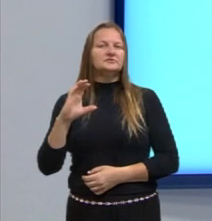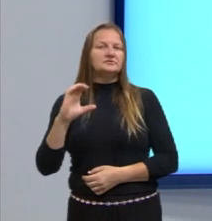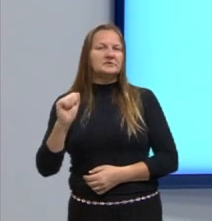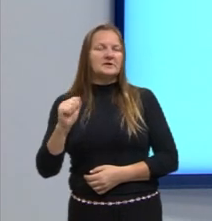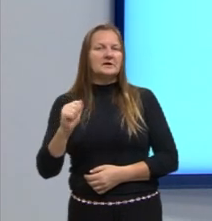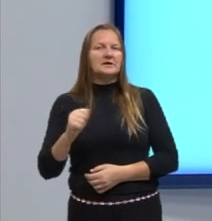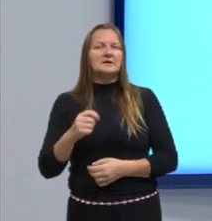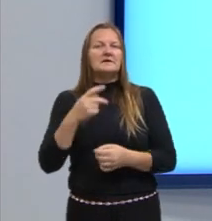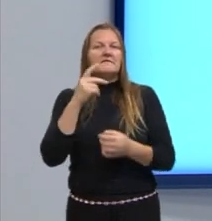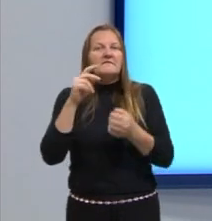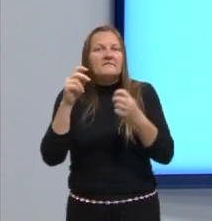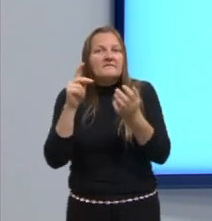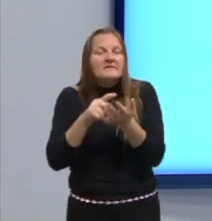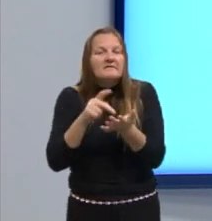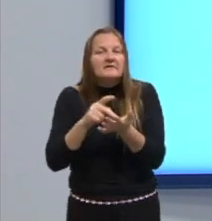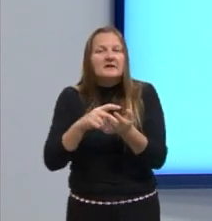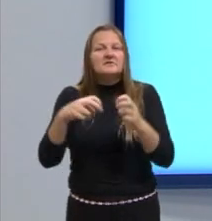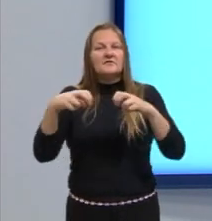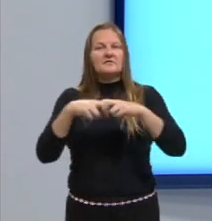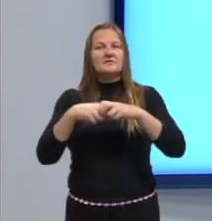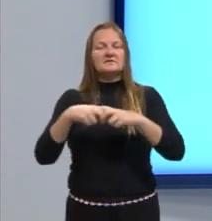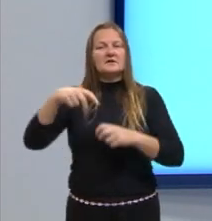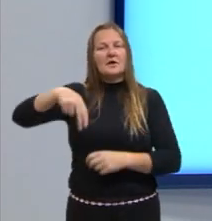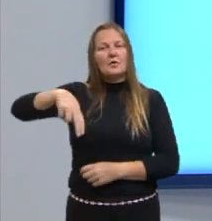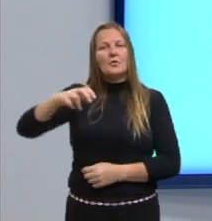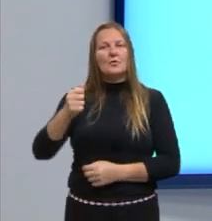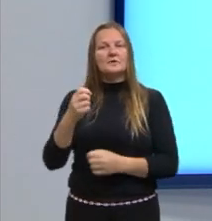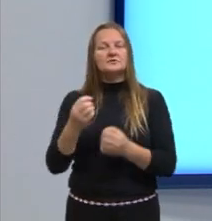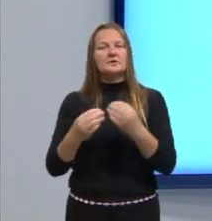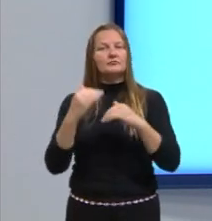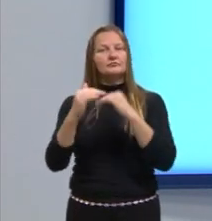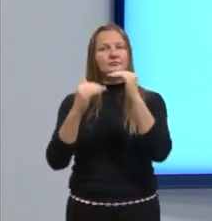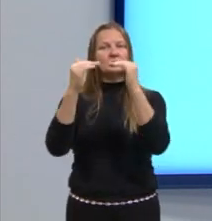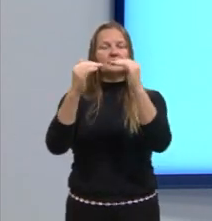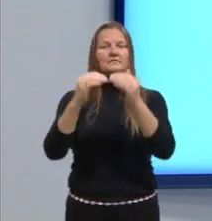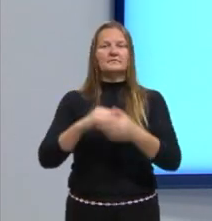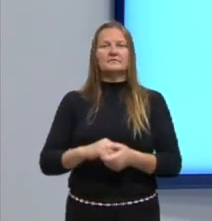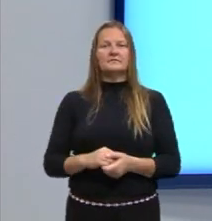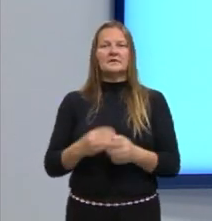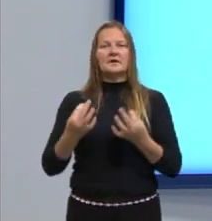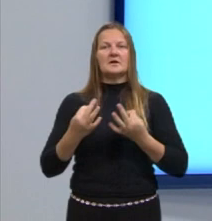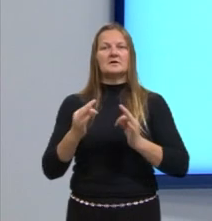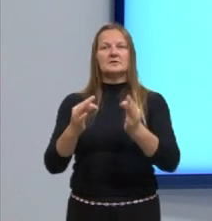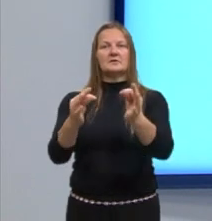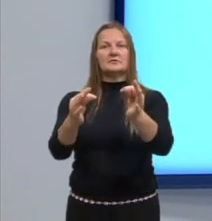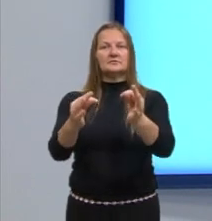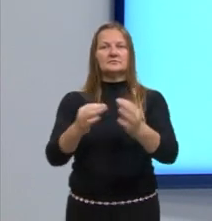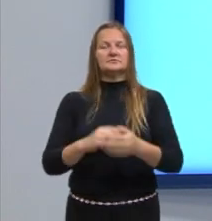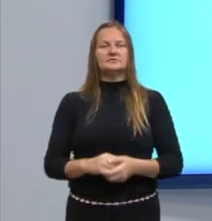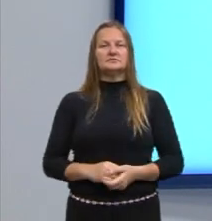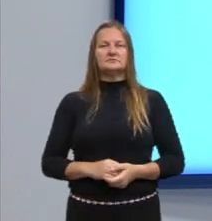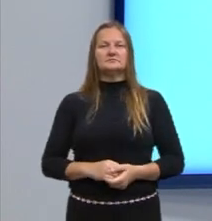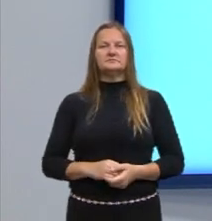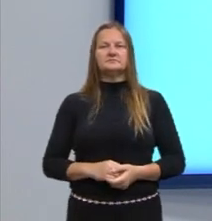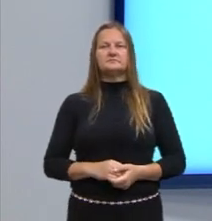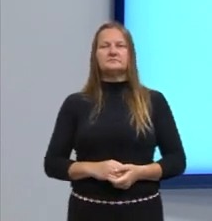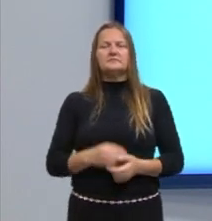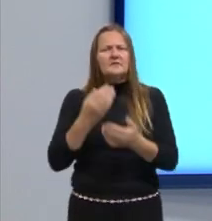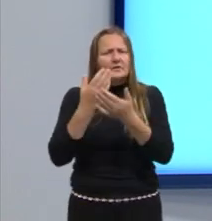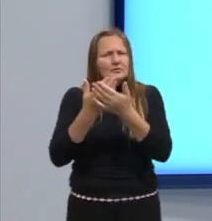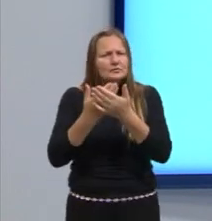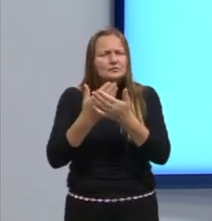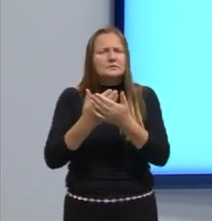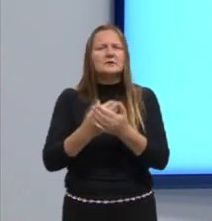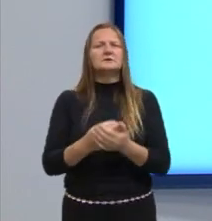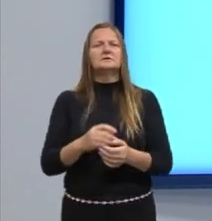está falando sobre a física quântica a física que foi desenvolvida a física da tecnologia que também hoje em dia que é estudada